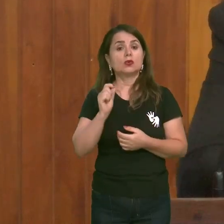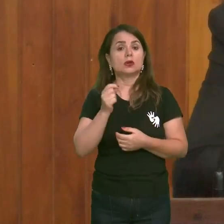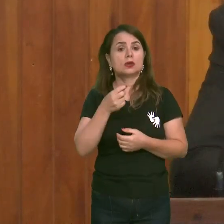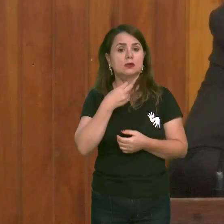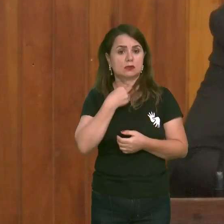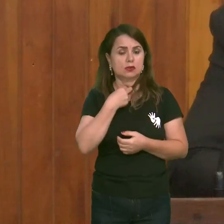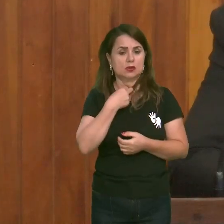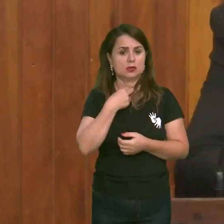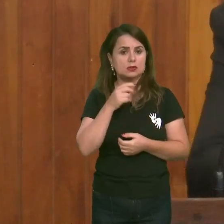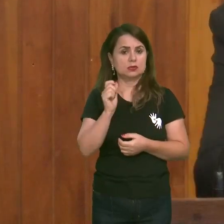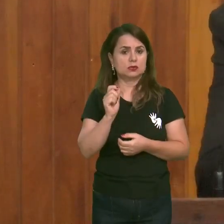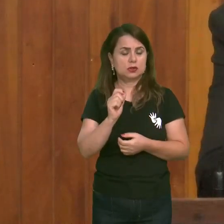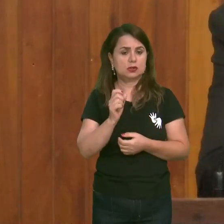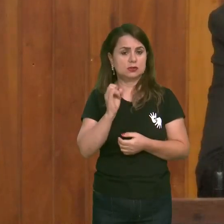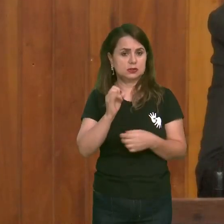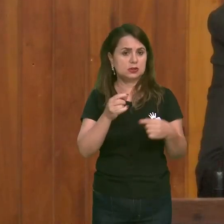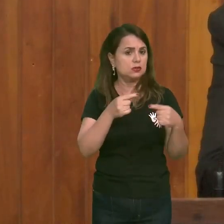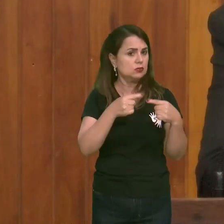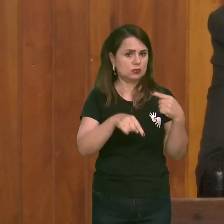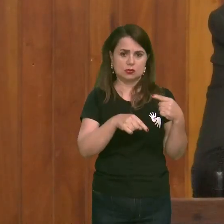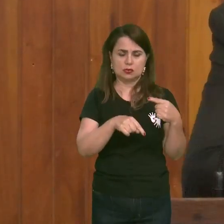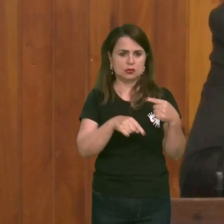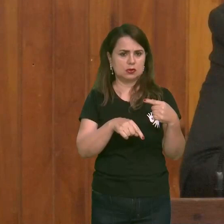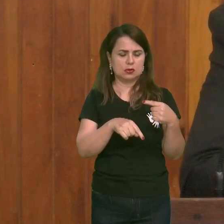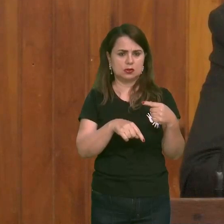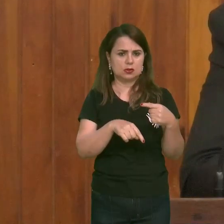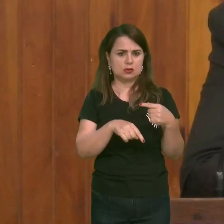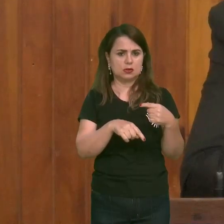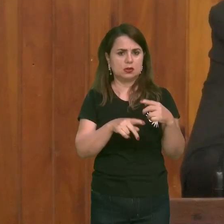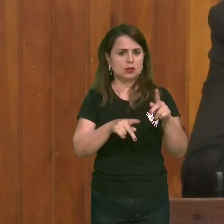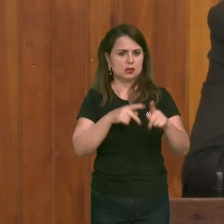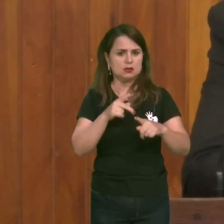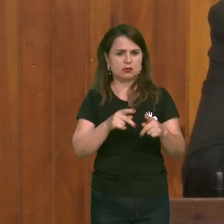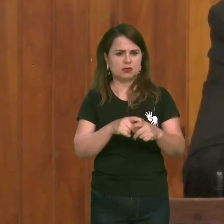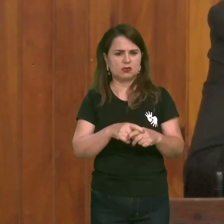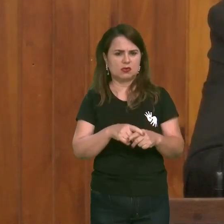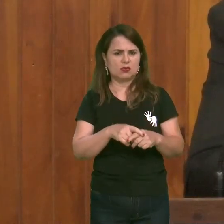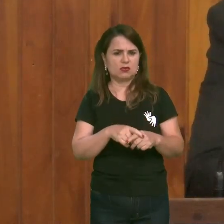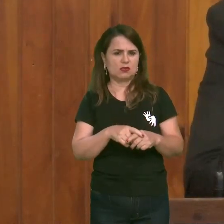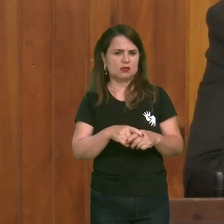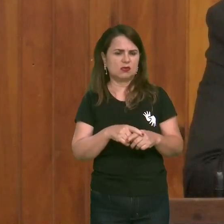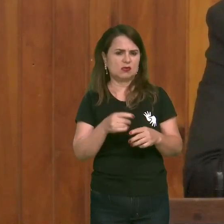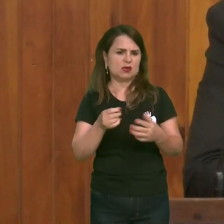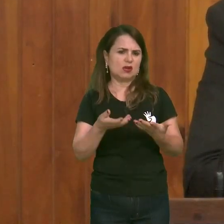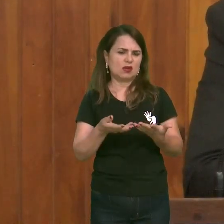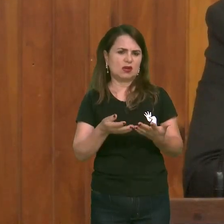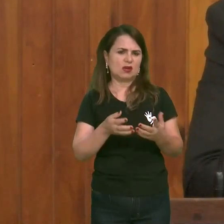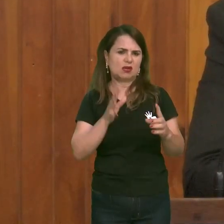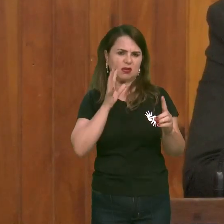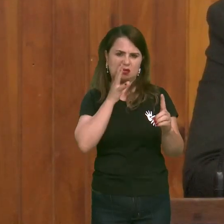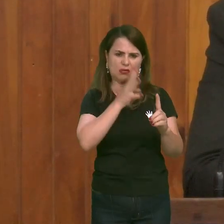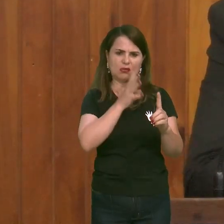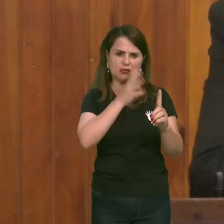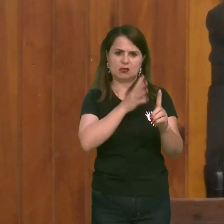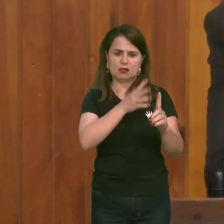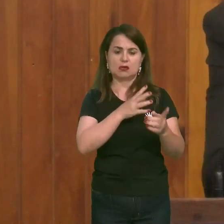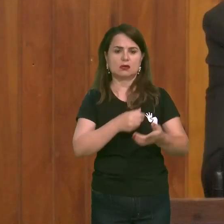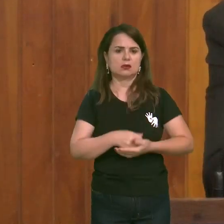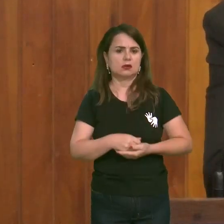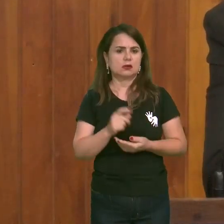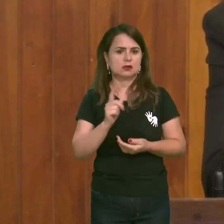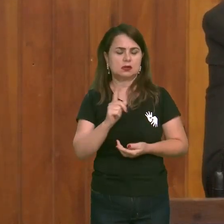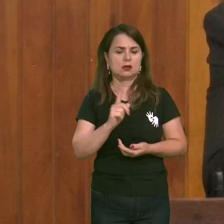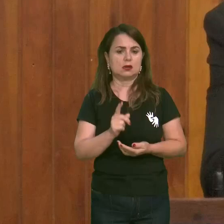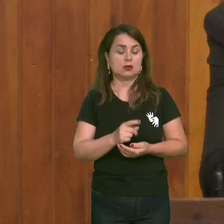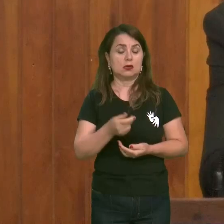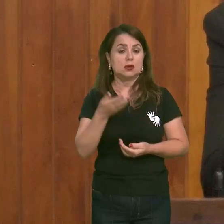retaliações quando você não concorda com o projeto uma ideia você argumenta você fundamenta quantas